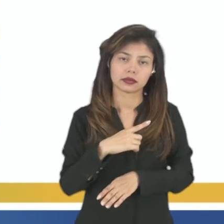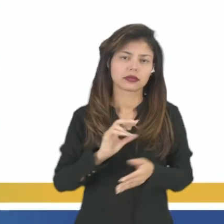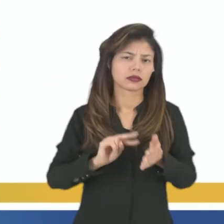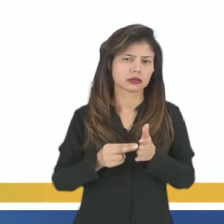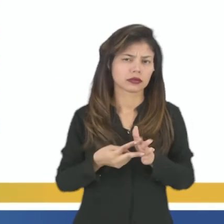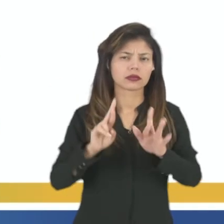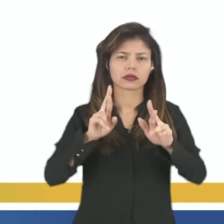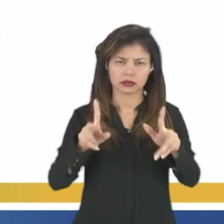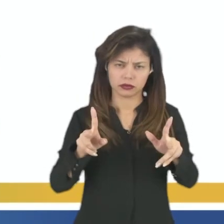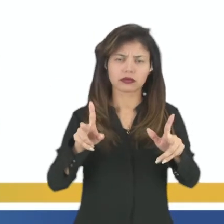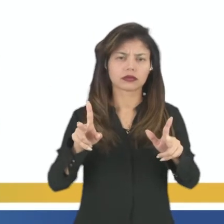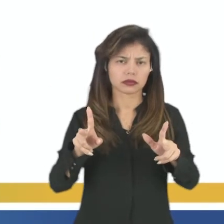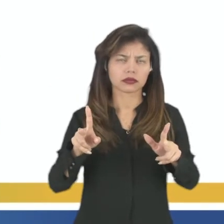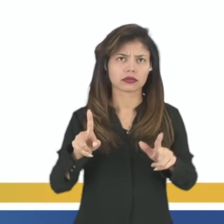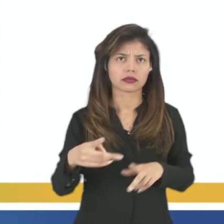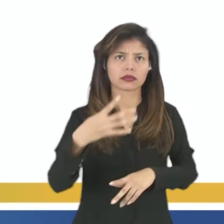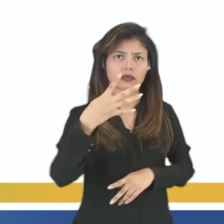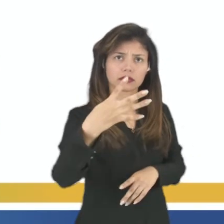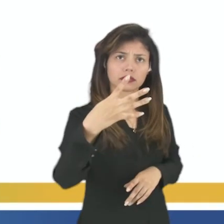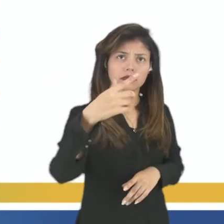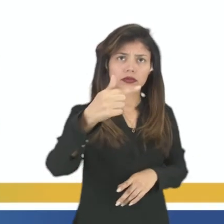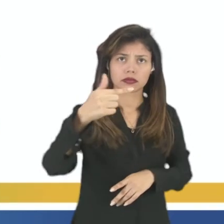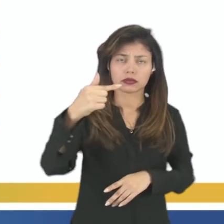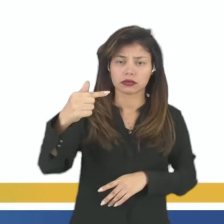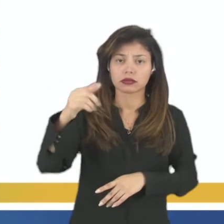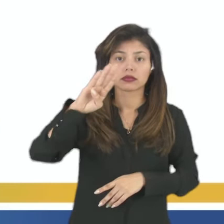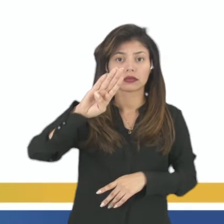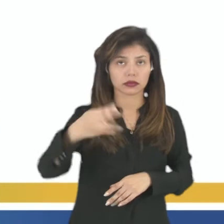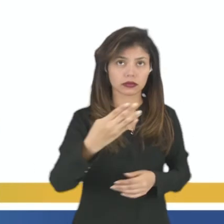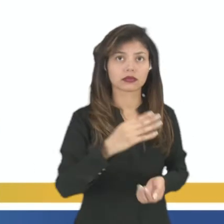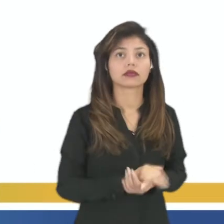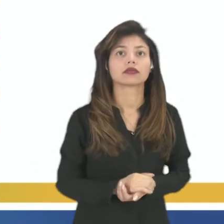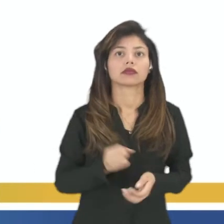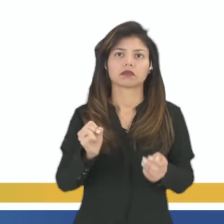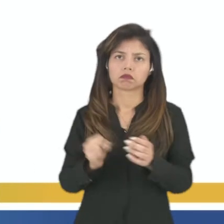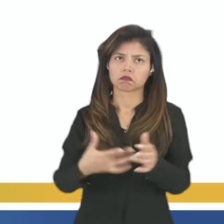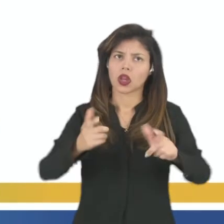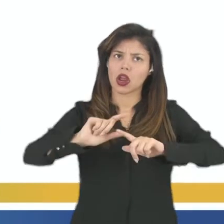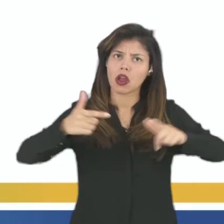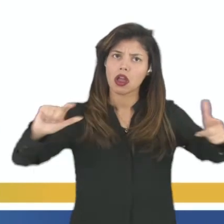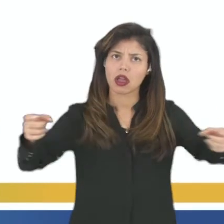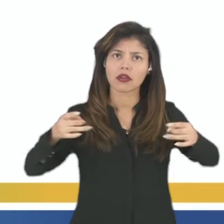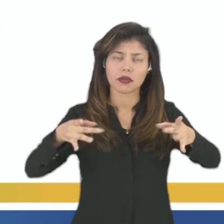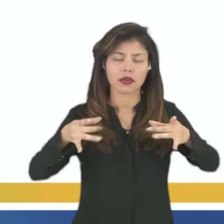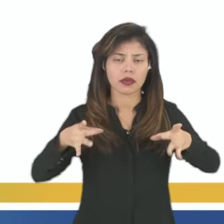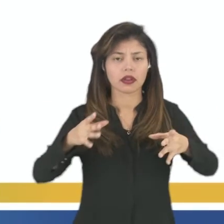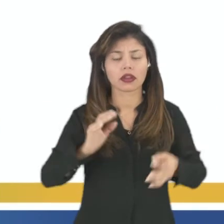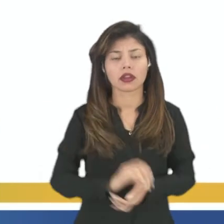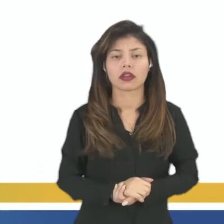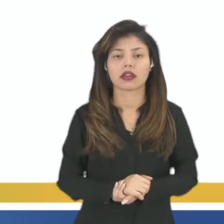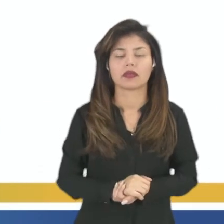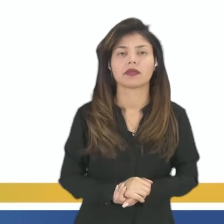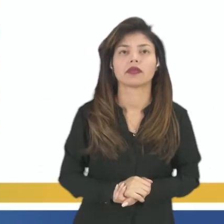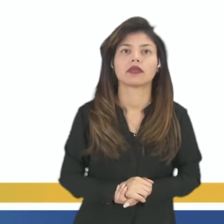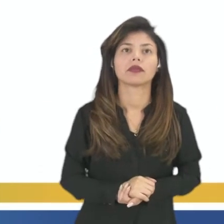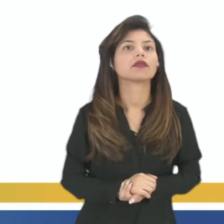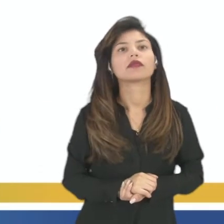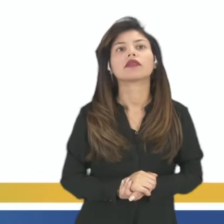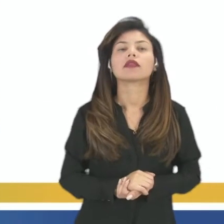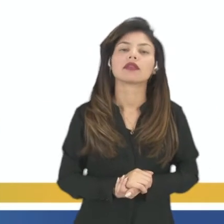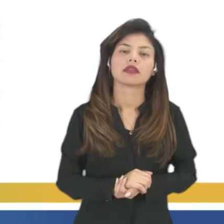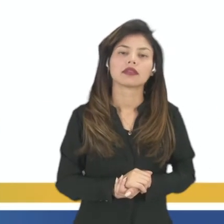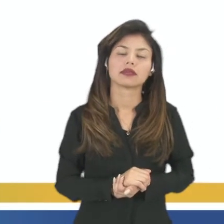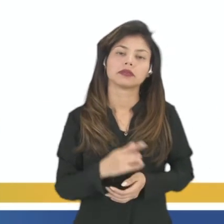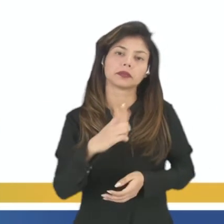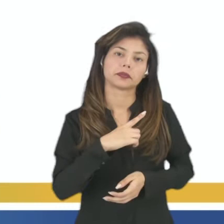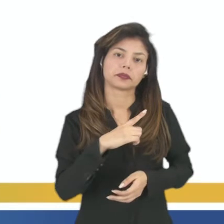significativo, cerca de 477 bilhões. É o maior centro comercial financeiro do Brasil e ele serve também